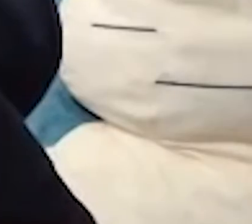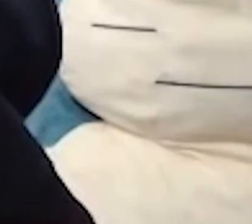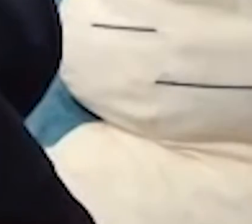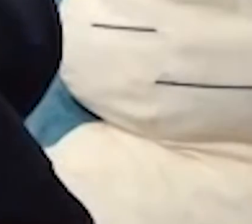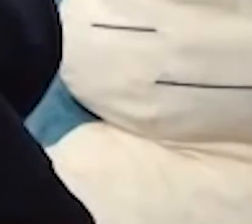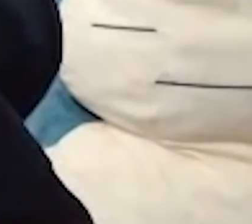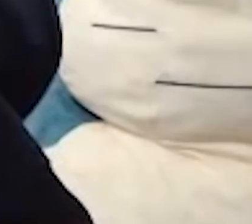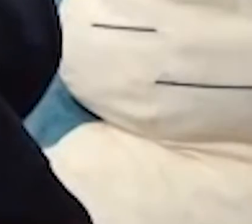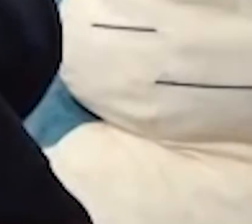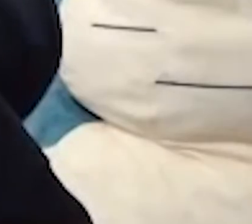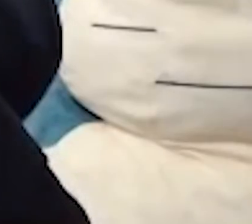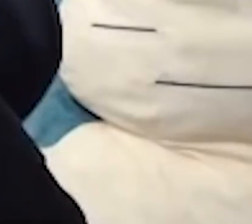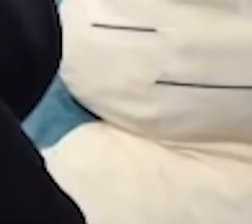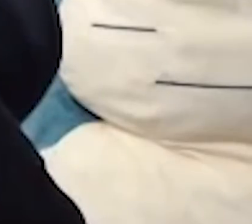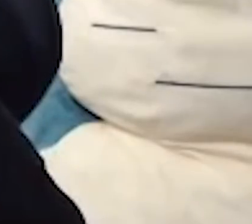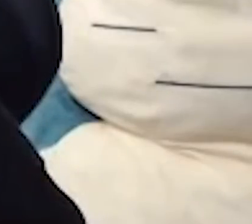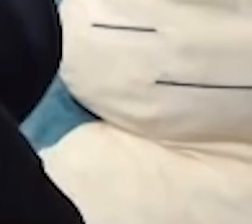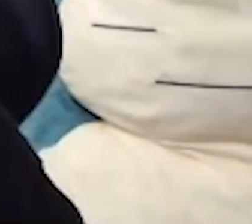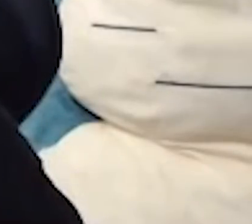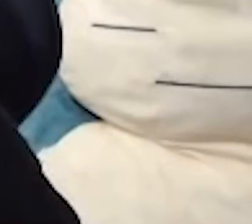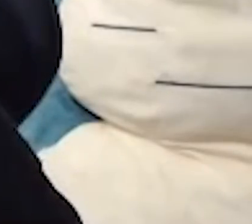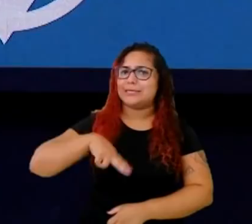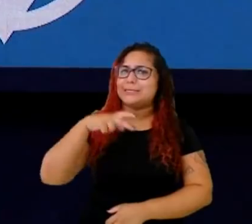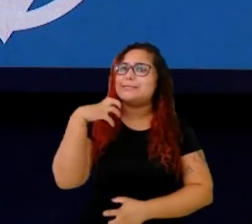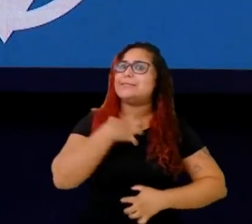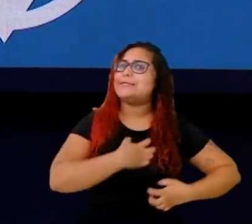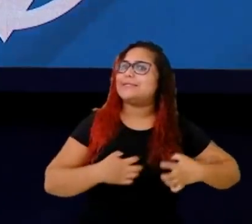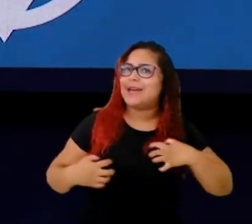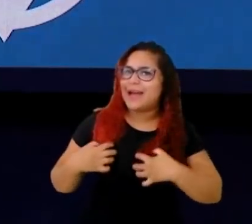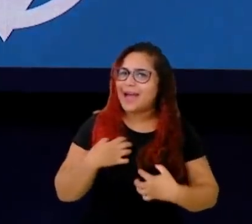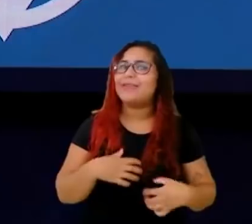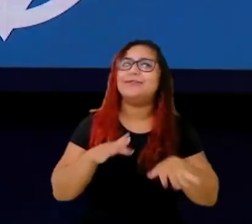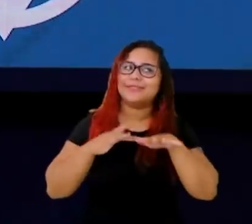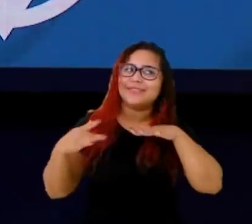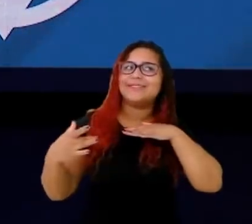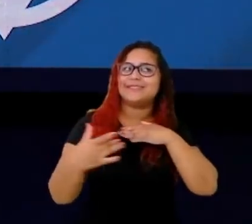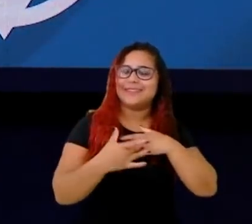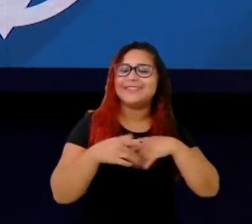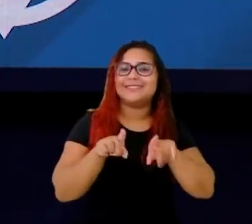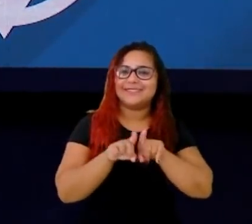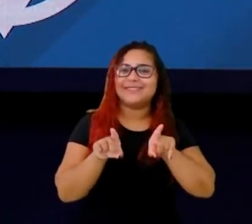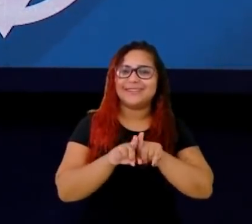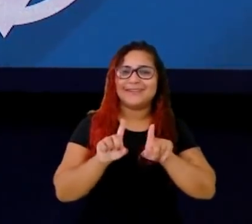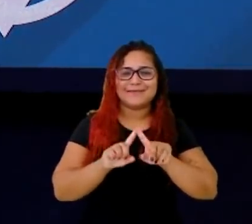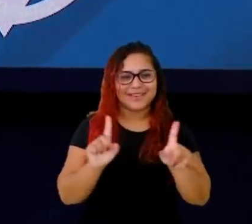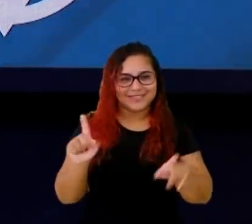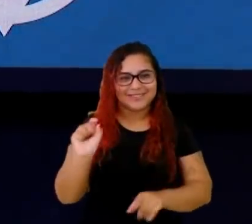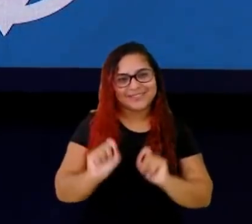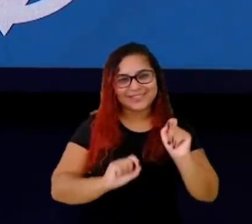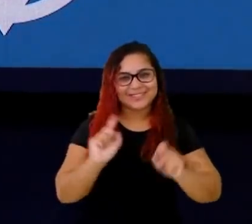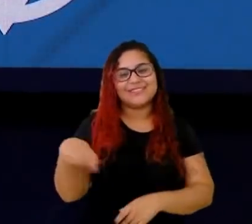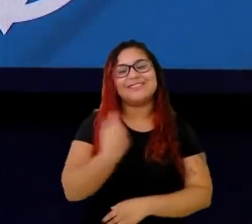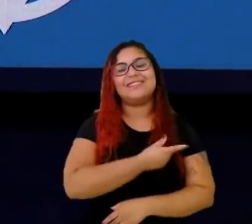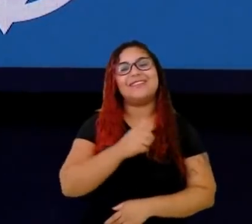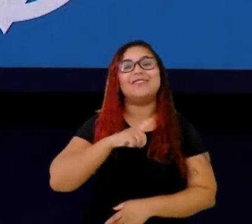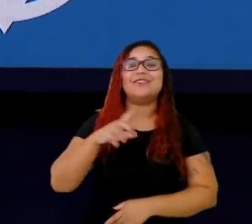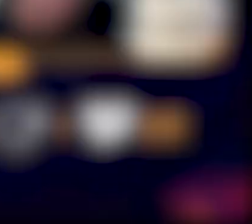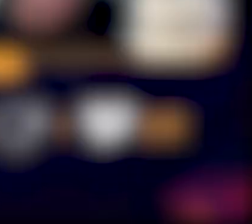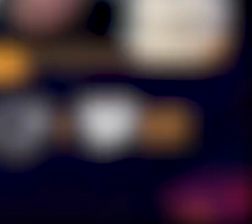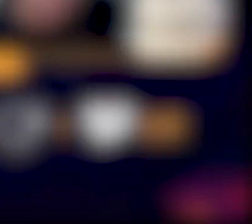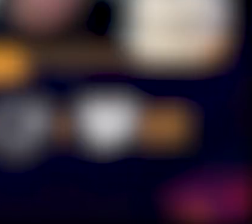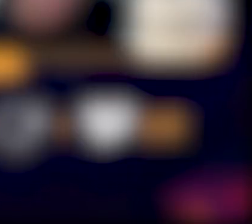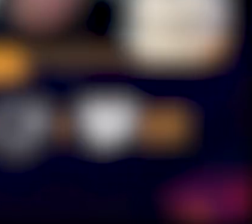pra calça... pular de... Será que pode pular de paraquedas de calça jeans? Mano? Pode, pode. Se for cintura alta, pode. Olha o cinto como é que tá apertado. Desse jeito aí tá